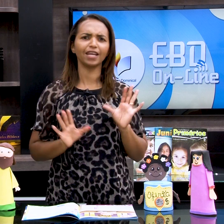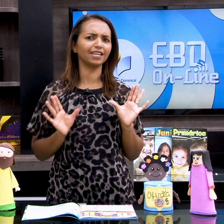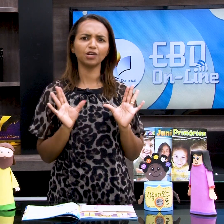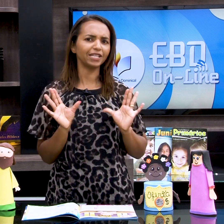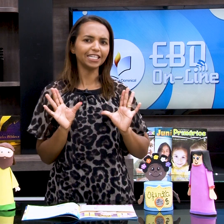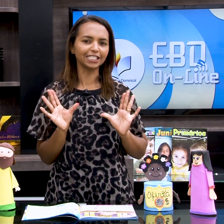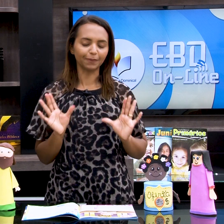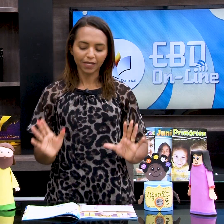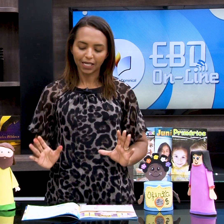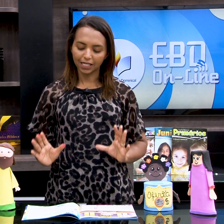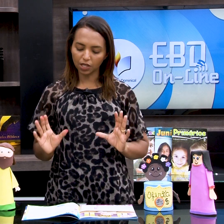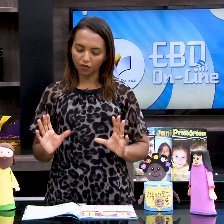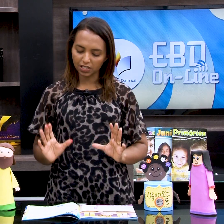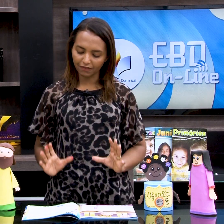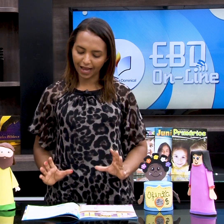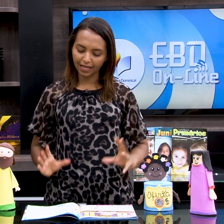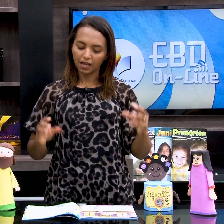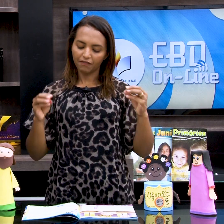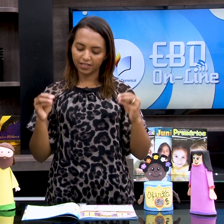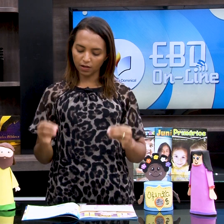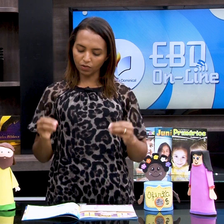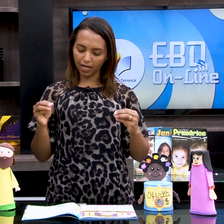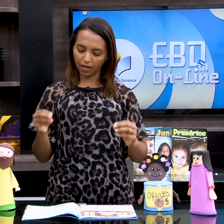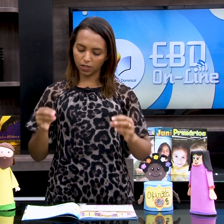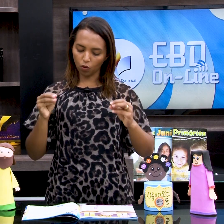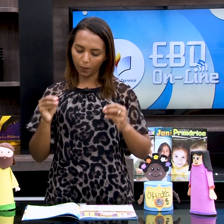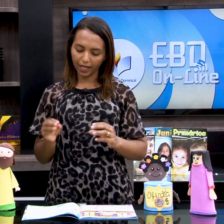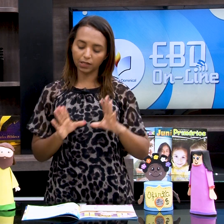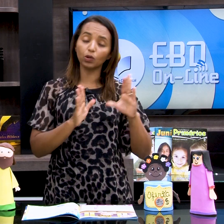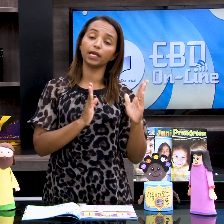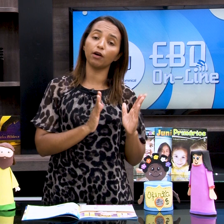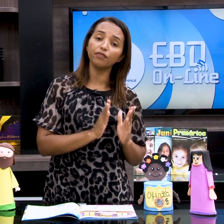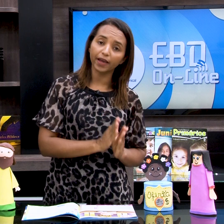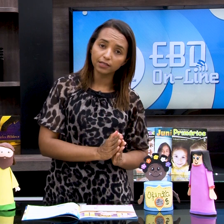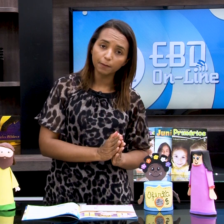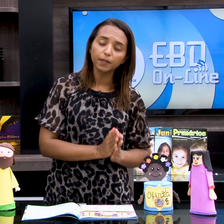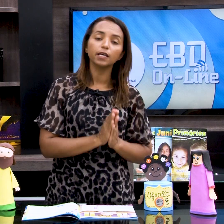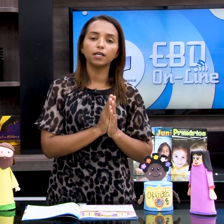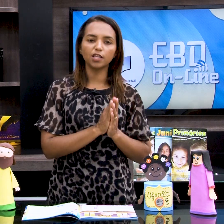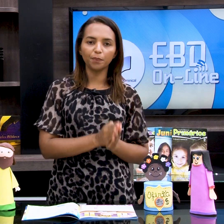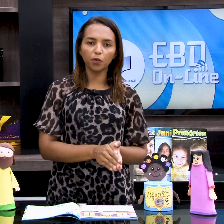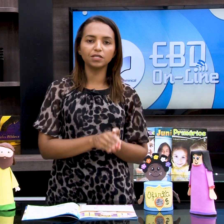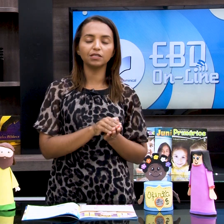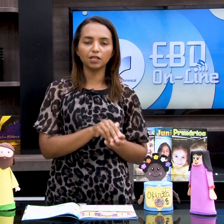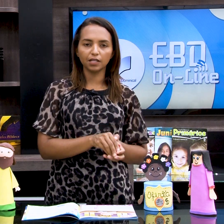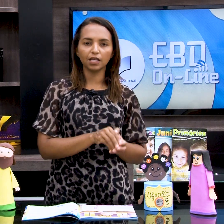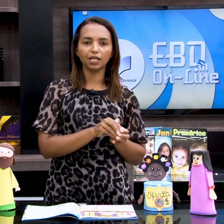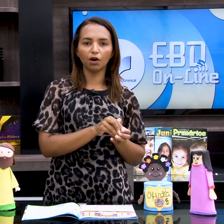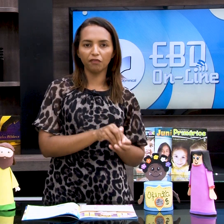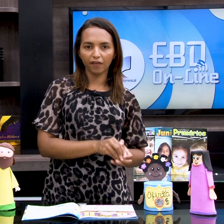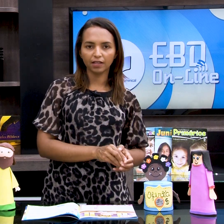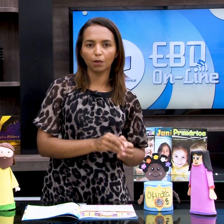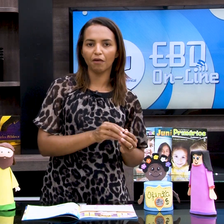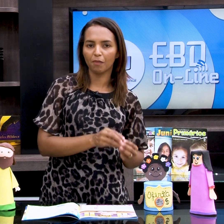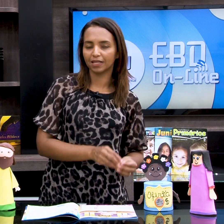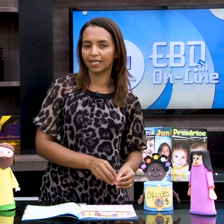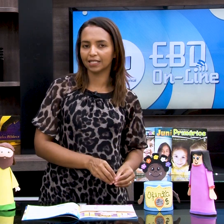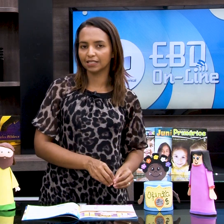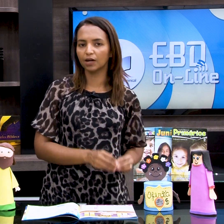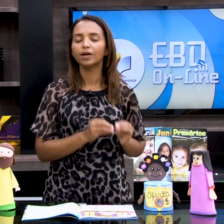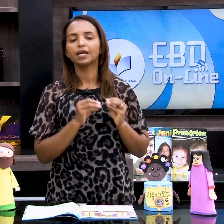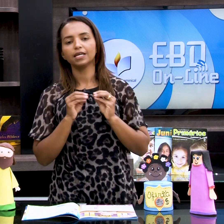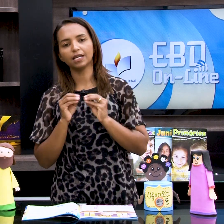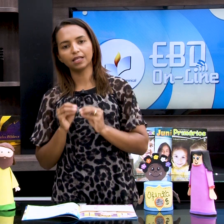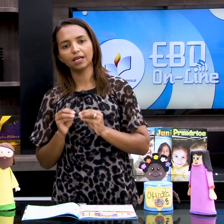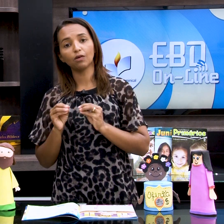viu se não for com alegria não adianta Então você vai fazer com que a criança compreenda O que é oferta e depois entender que a oferta é uma forma de